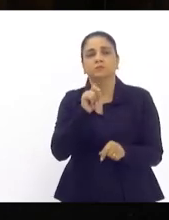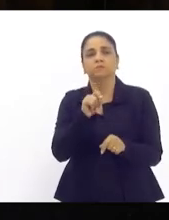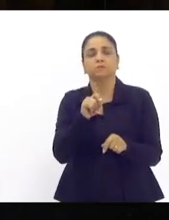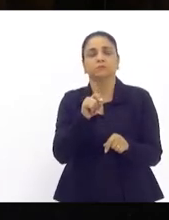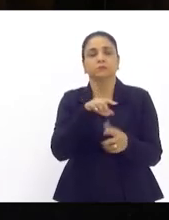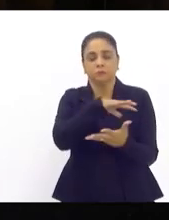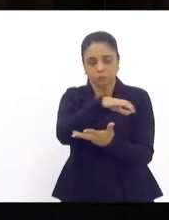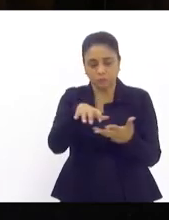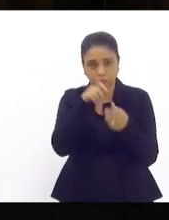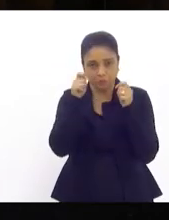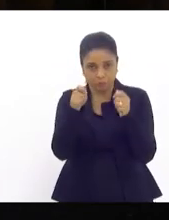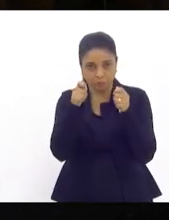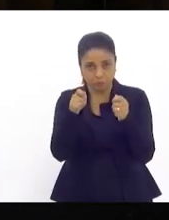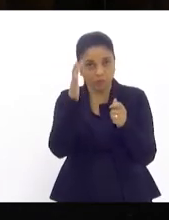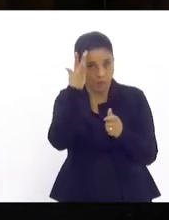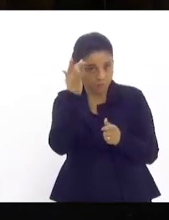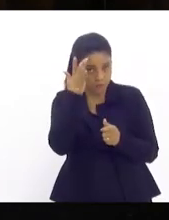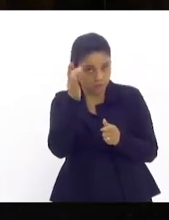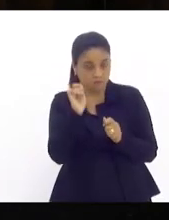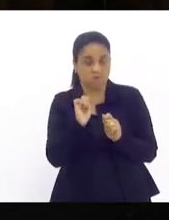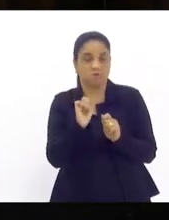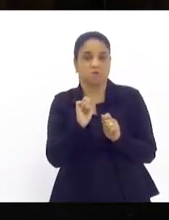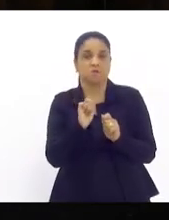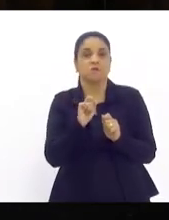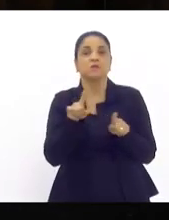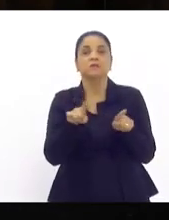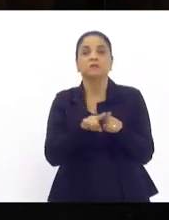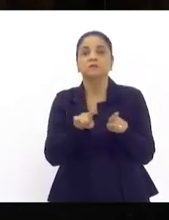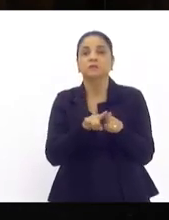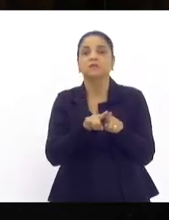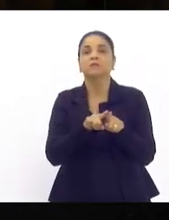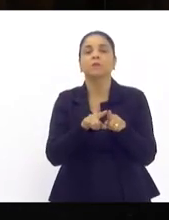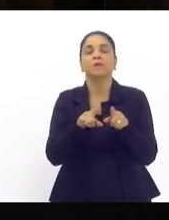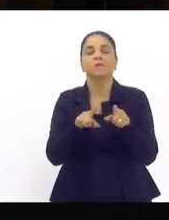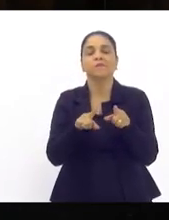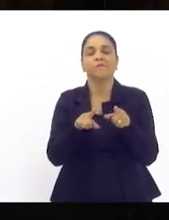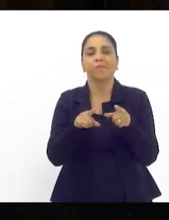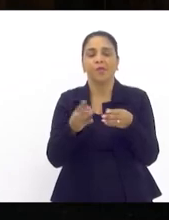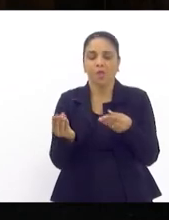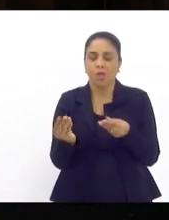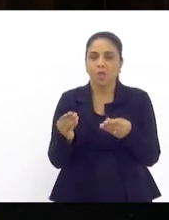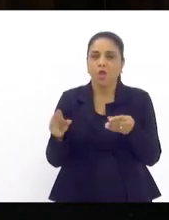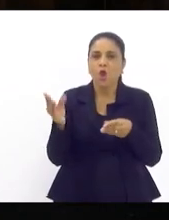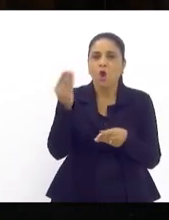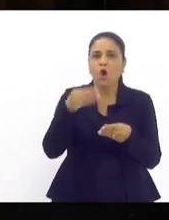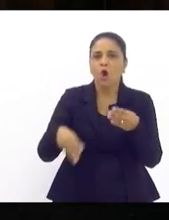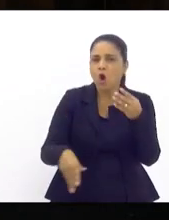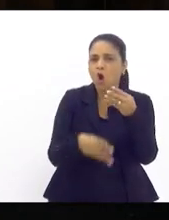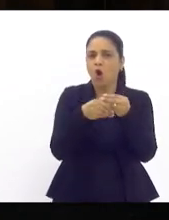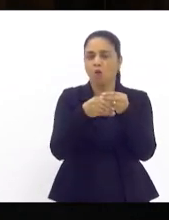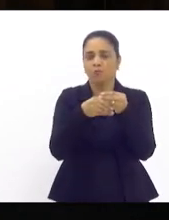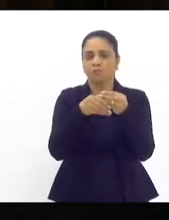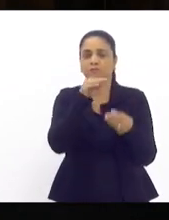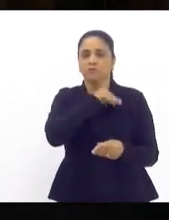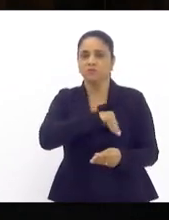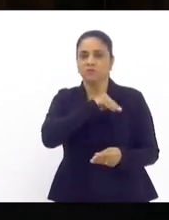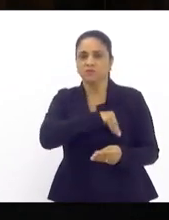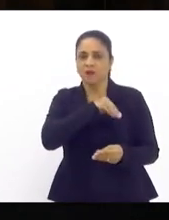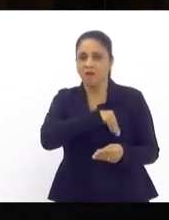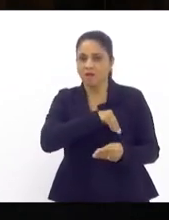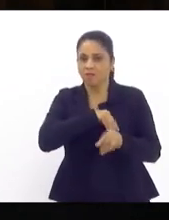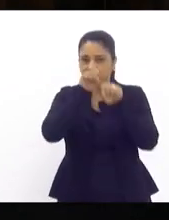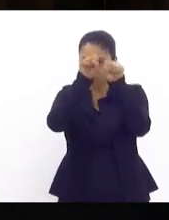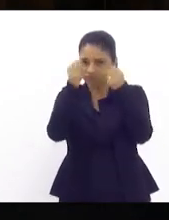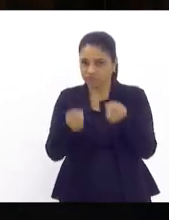greve, nós temos a recomposição salarial dos servidores públicos do estado do Rio de Janeiro, na qual os